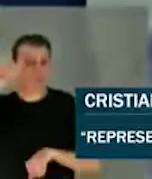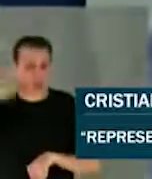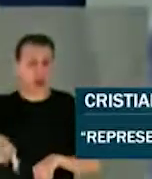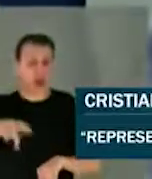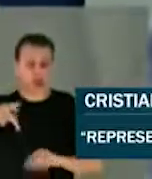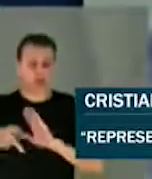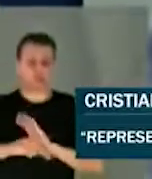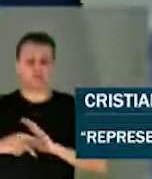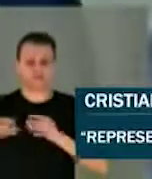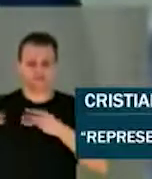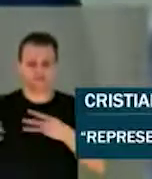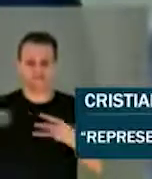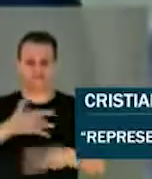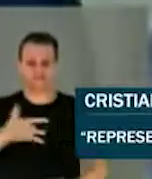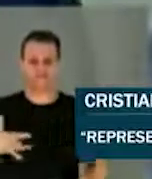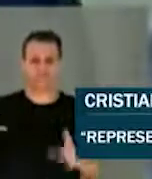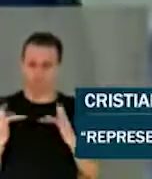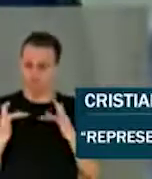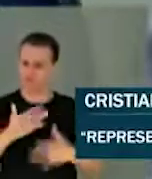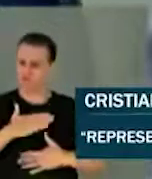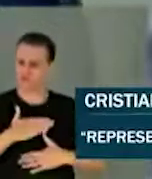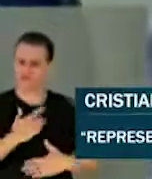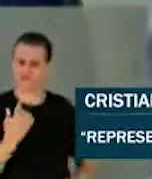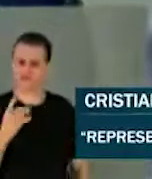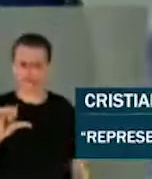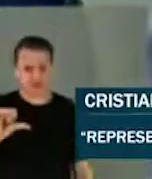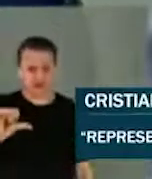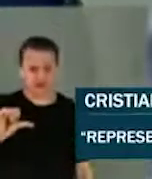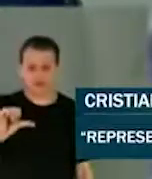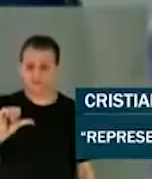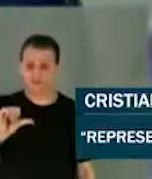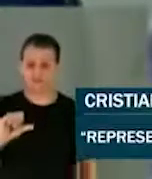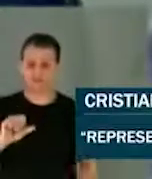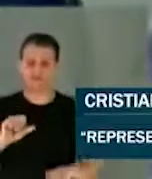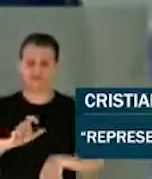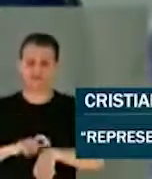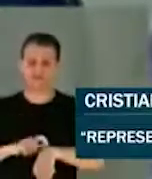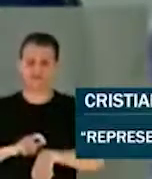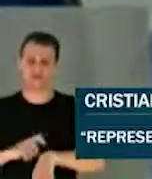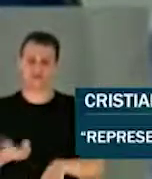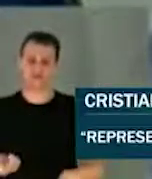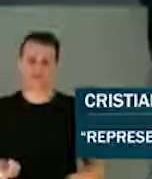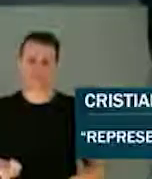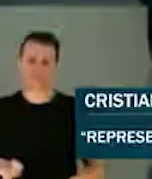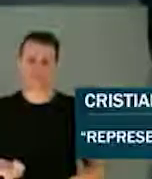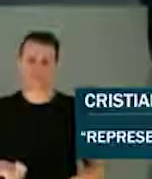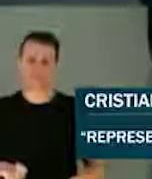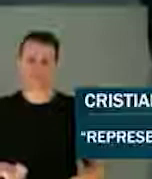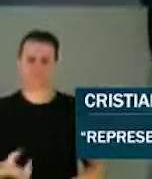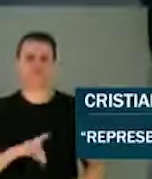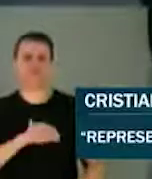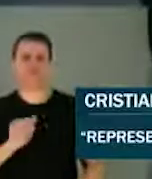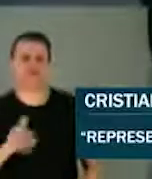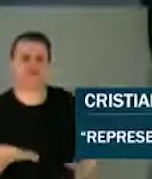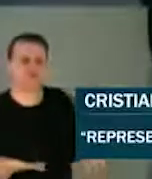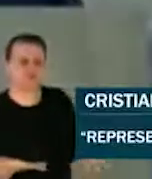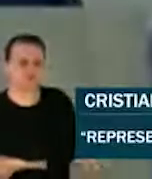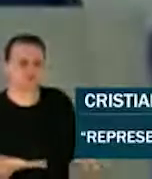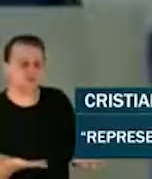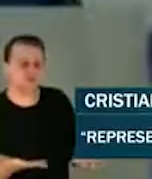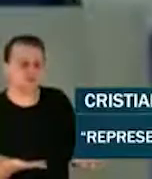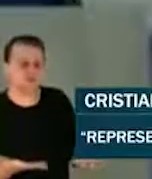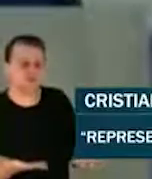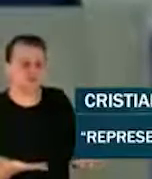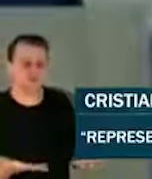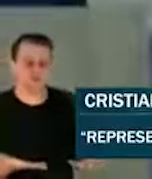do Ministério da Saúde que tava entrando em contato comigo às dezenove horas que não fazia muito a Luciana todos repetir Que dia foi